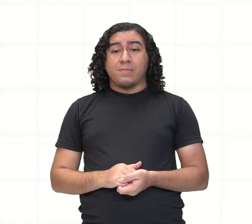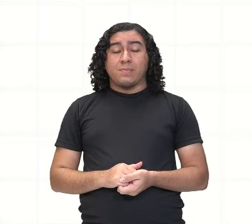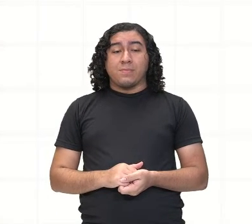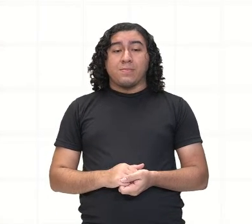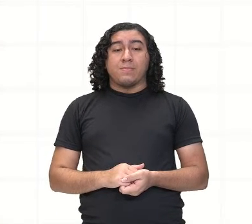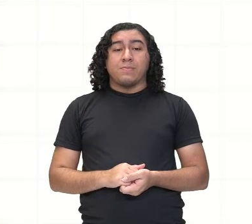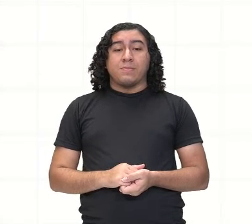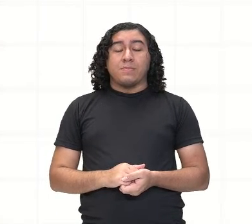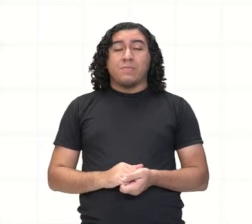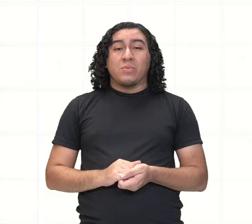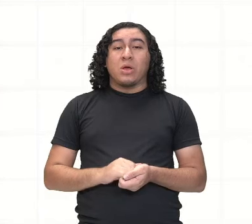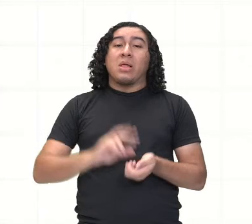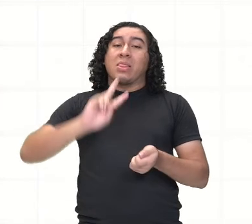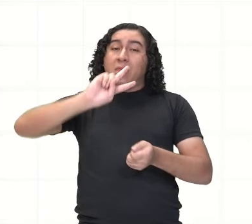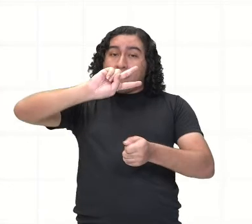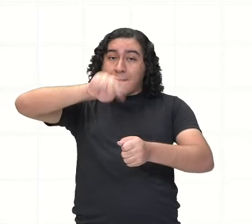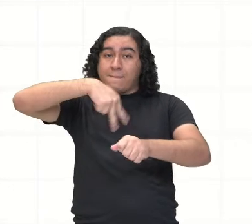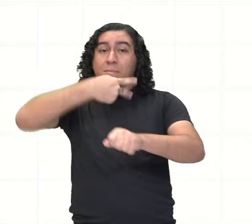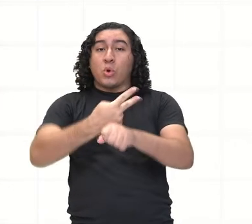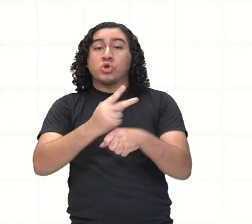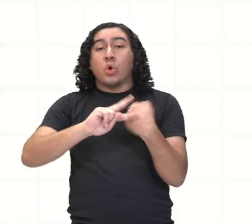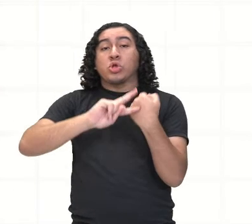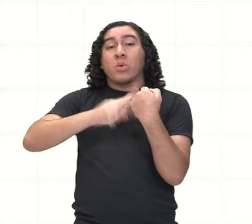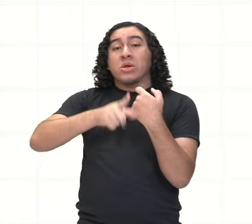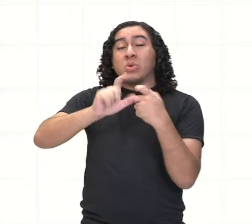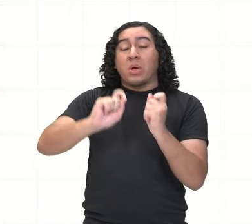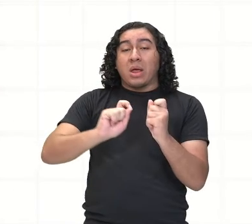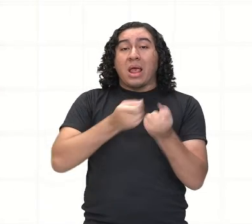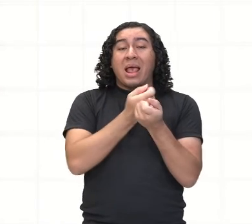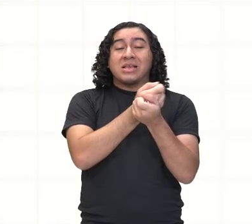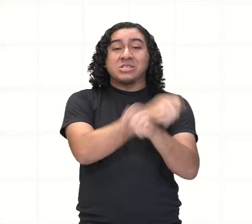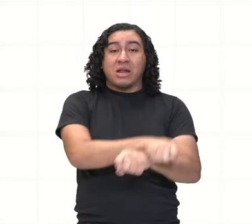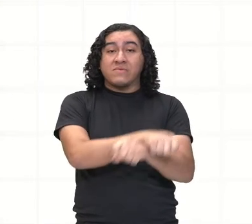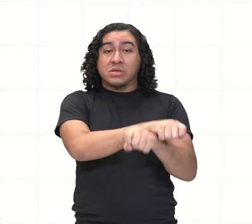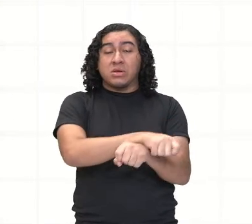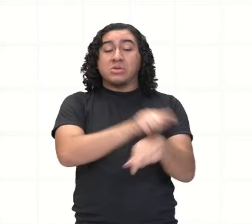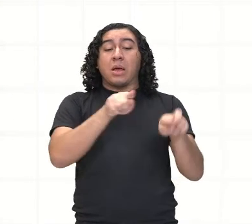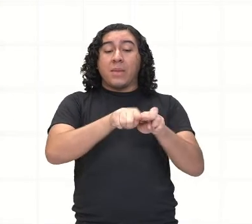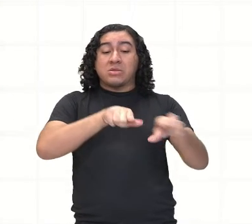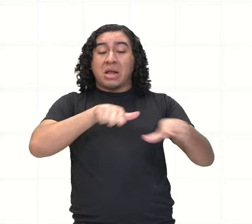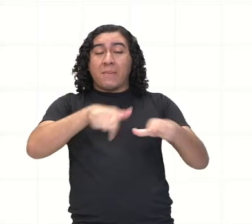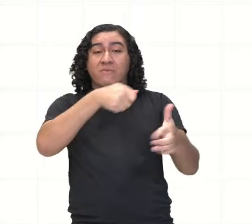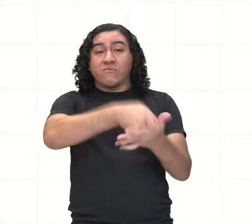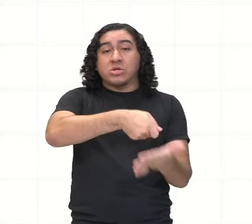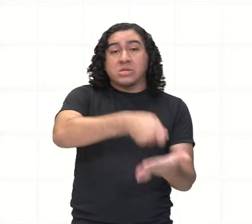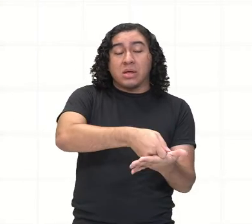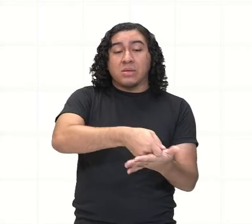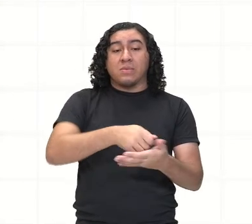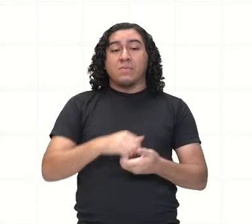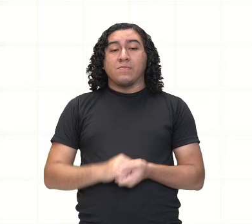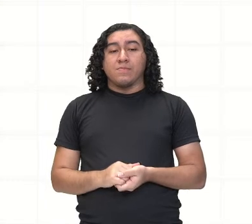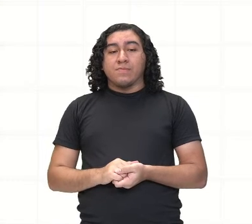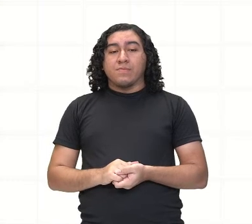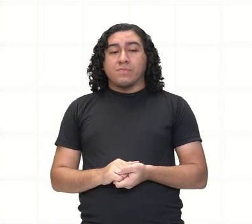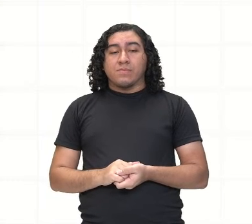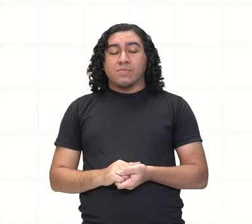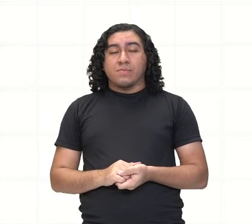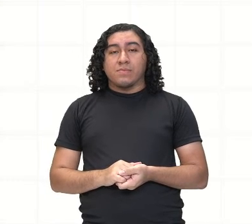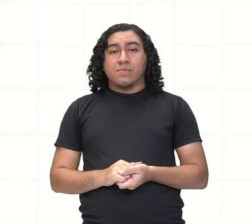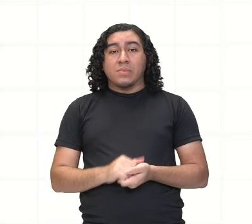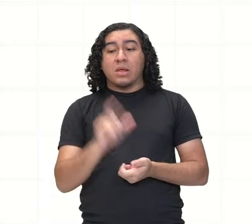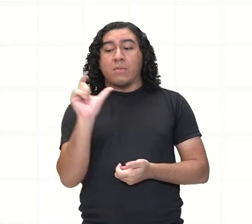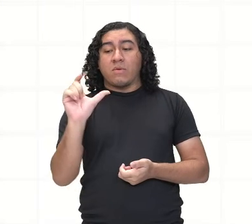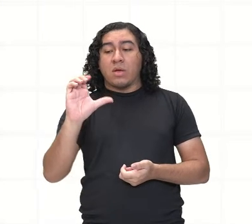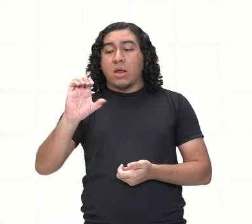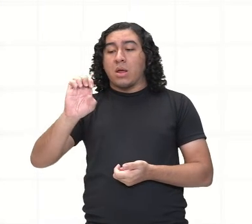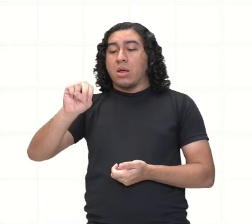à escravização, ao trabalho forçado e a práticas de encomenda. A encomenda é um sistema